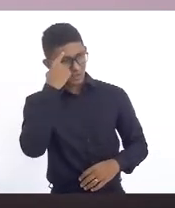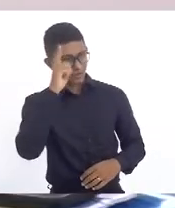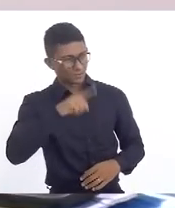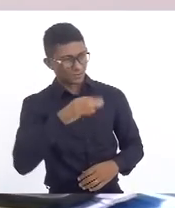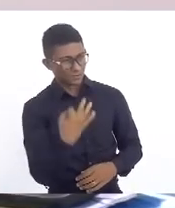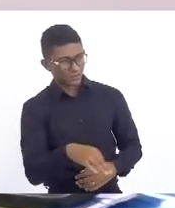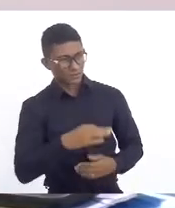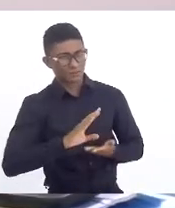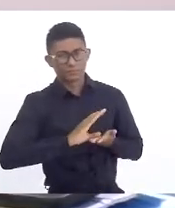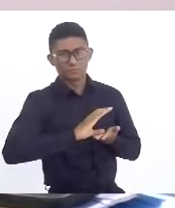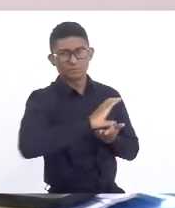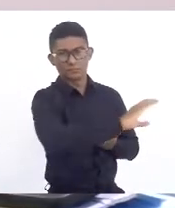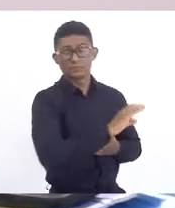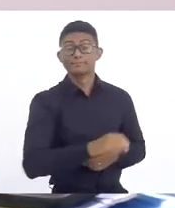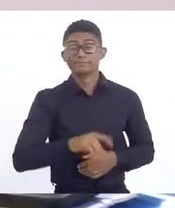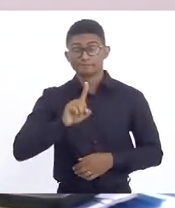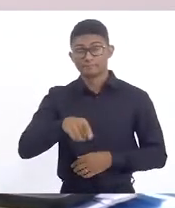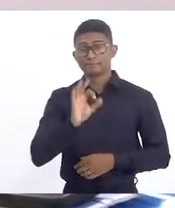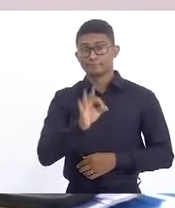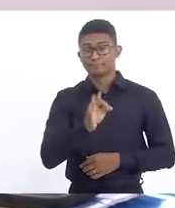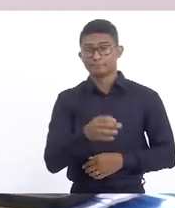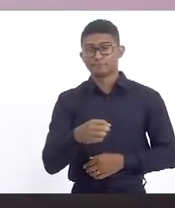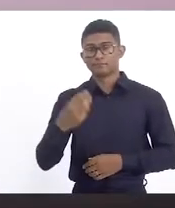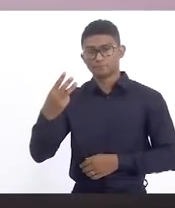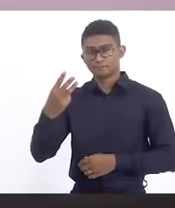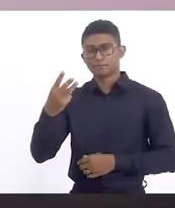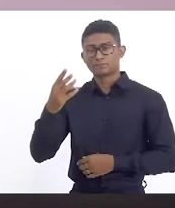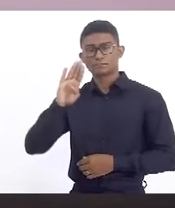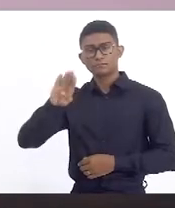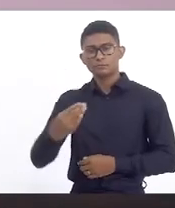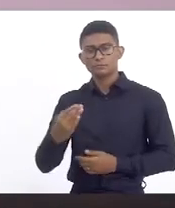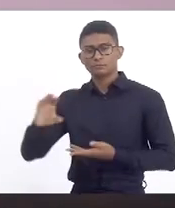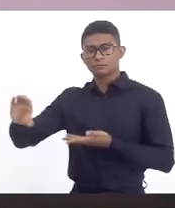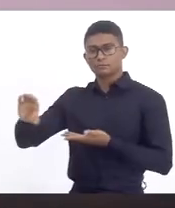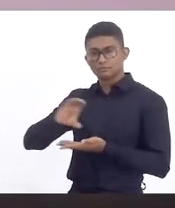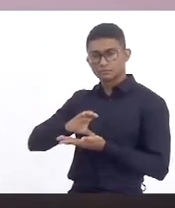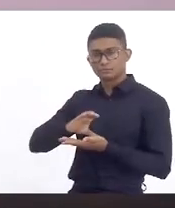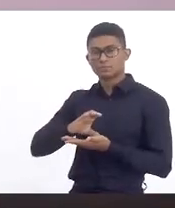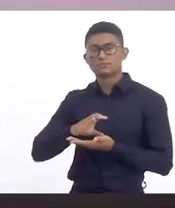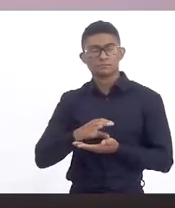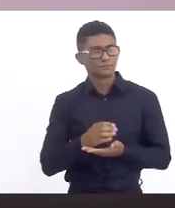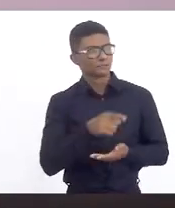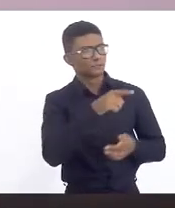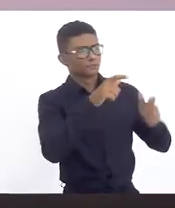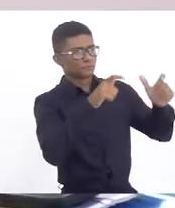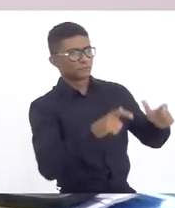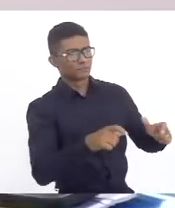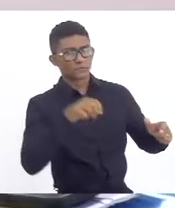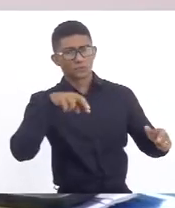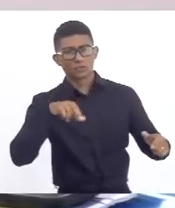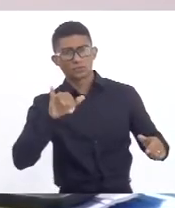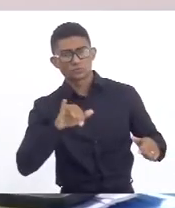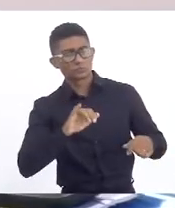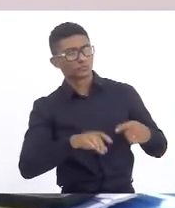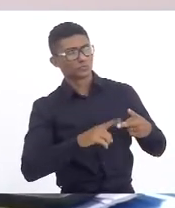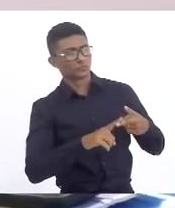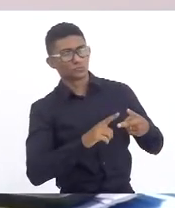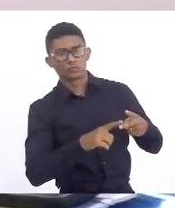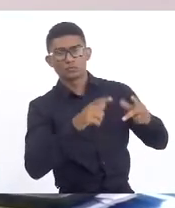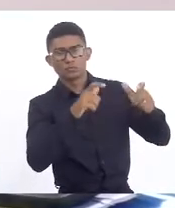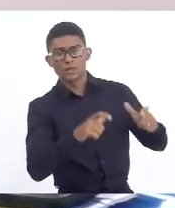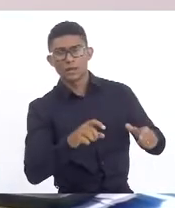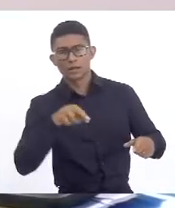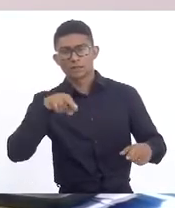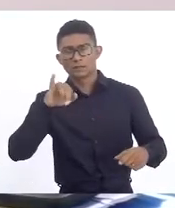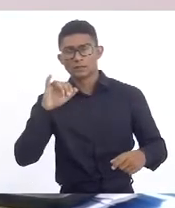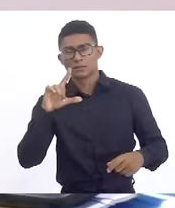São os 3 subcréditos. Sim. O primeiro, pega Nova Iguaçu, pega Nilópolis. É, eu falei sobre o primeiro subcrédito. O segundo subcrédito é isso que é a apresentação,